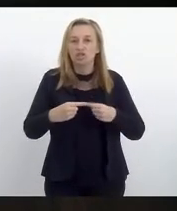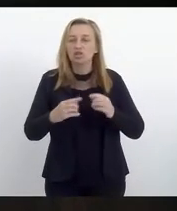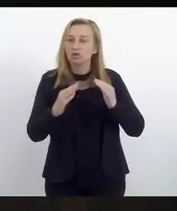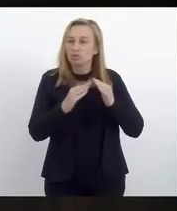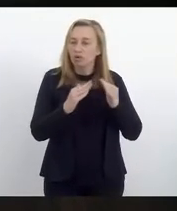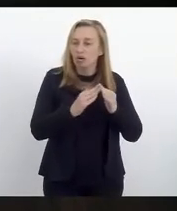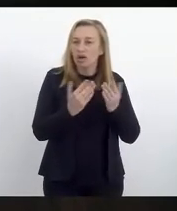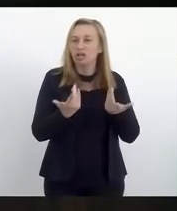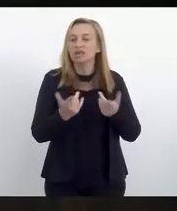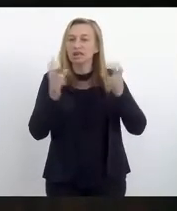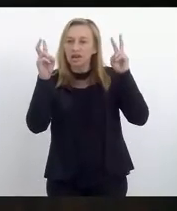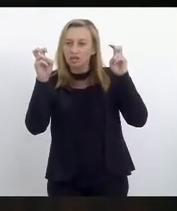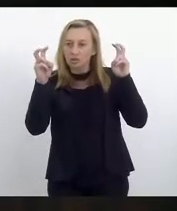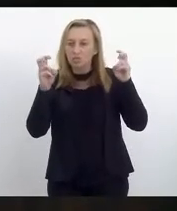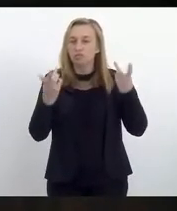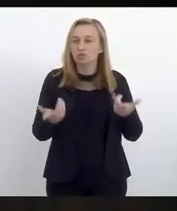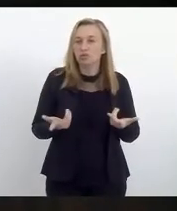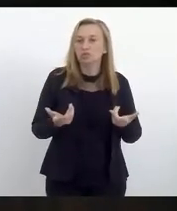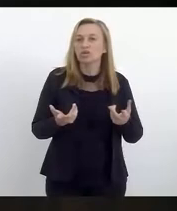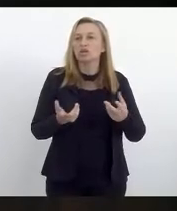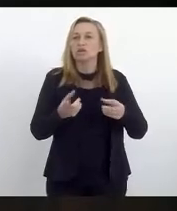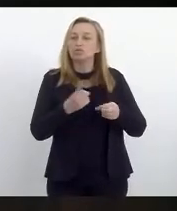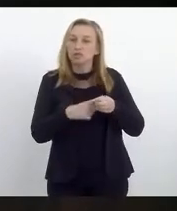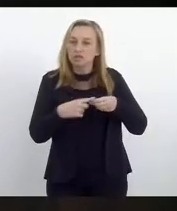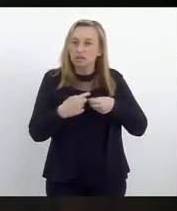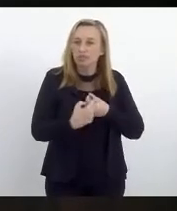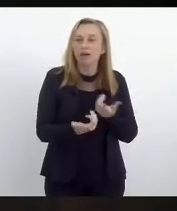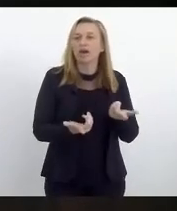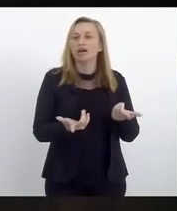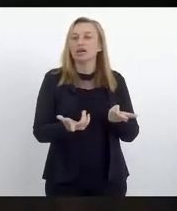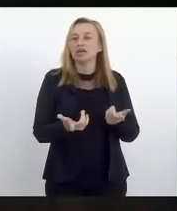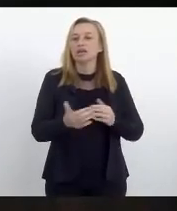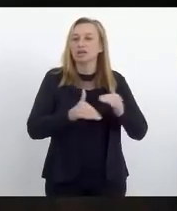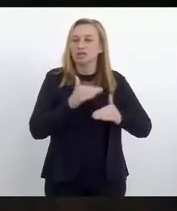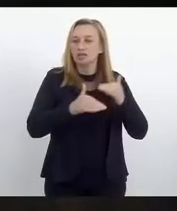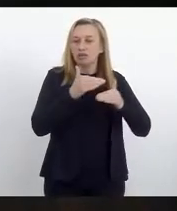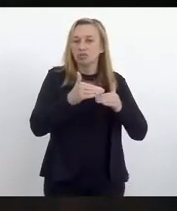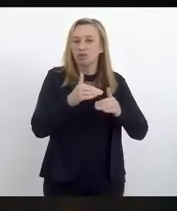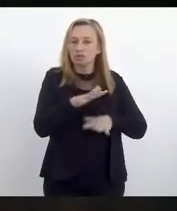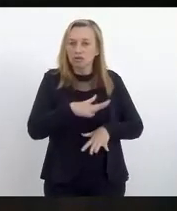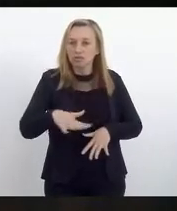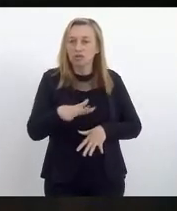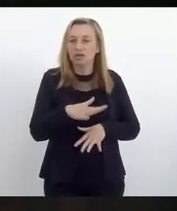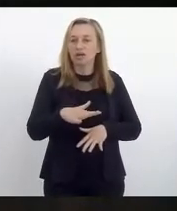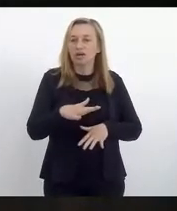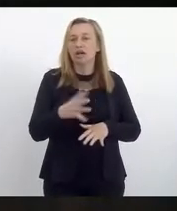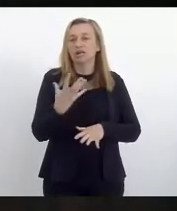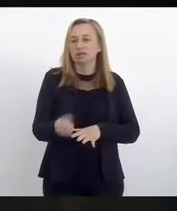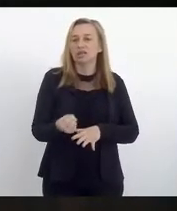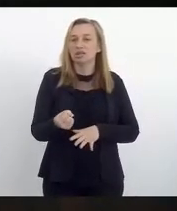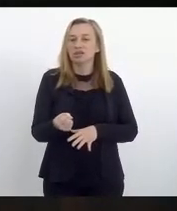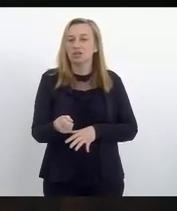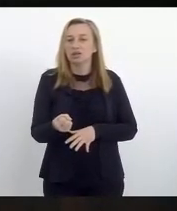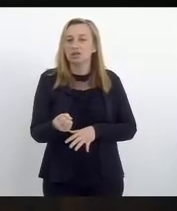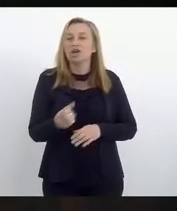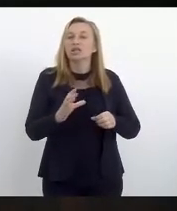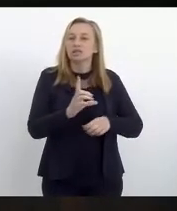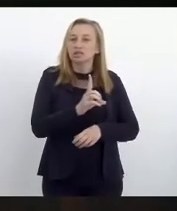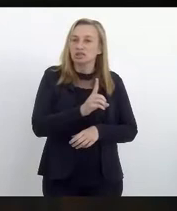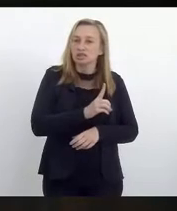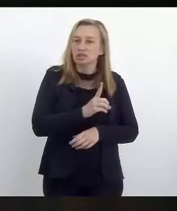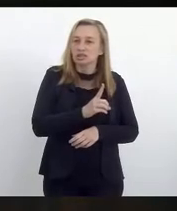Habitação e Assuntos Fundiários, favorável, de Assuntos Municipais e de Desenvolvimento Regional, favorável, de Defesa dos